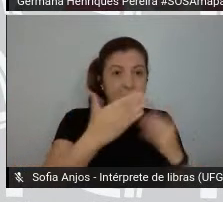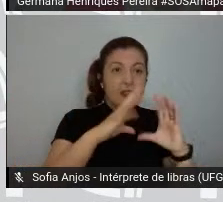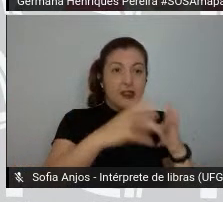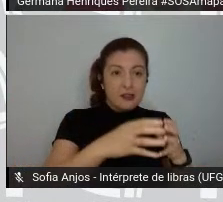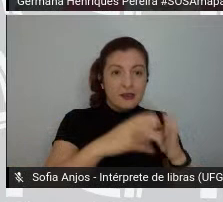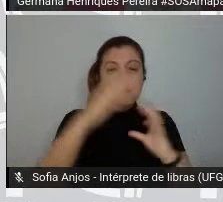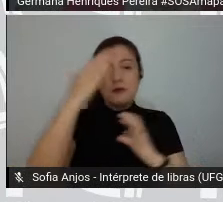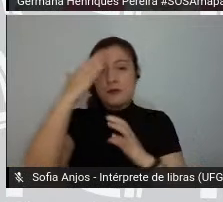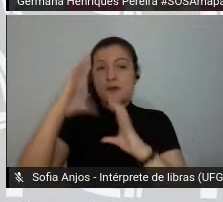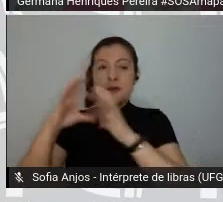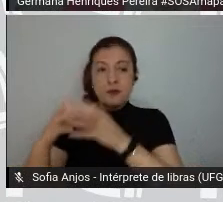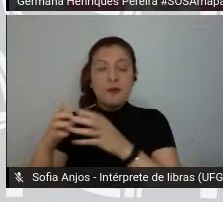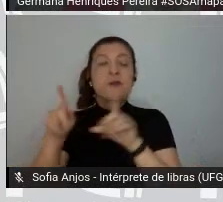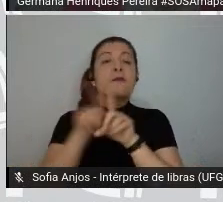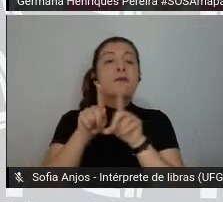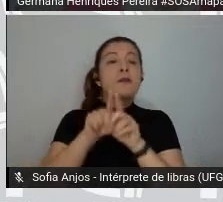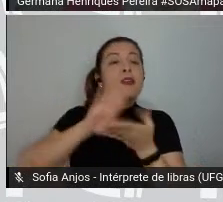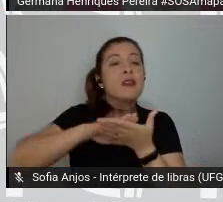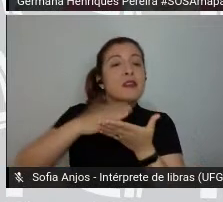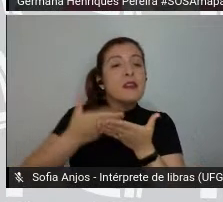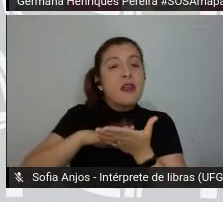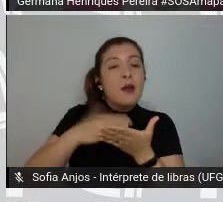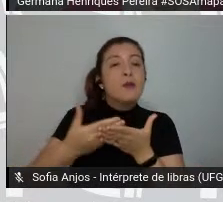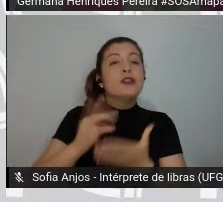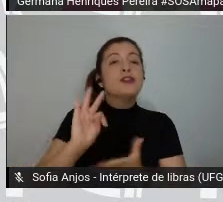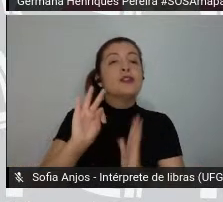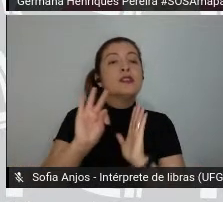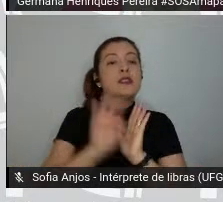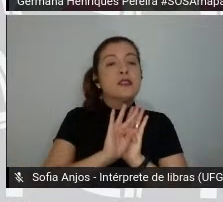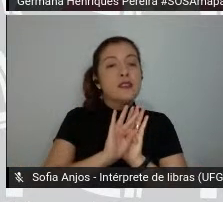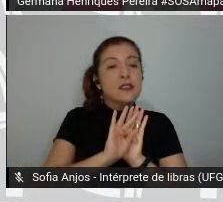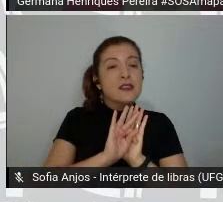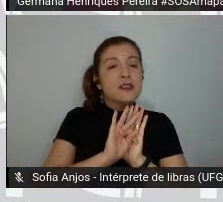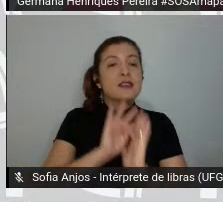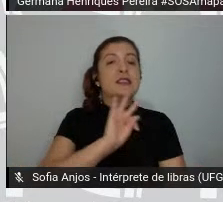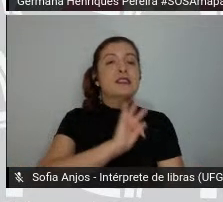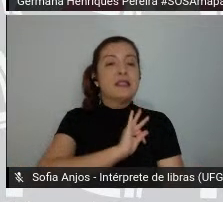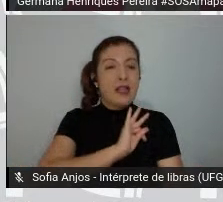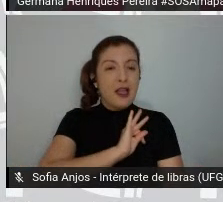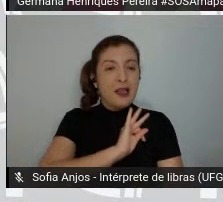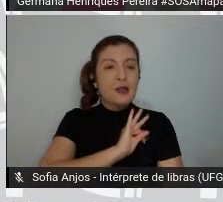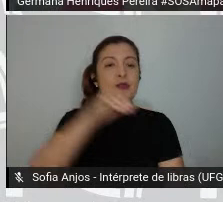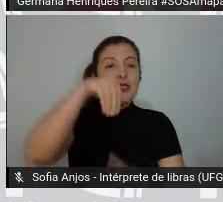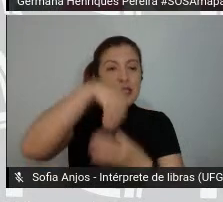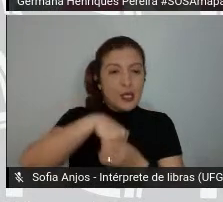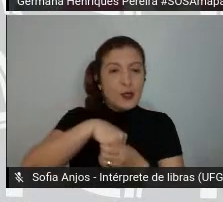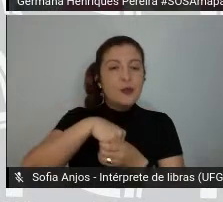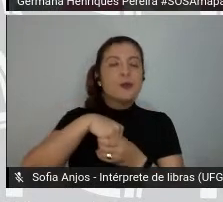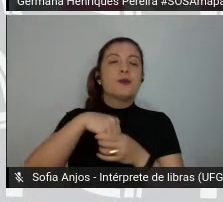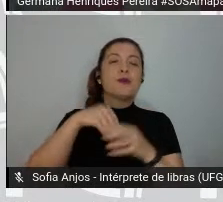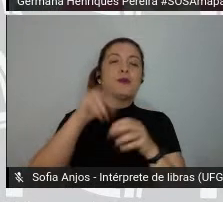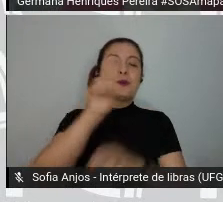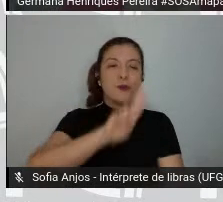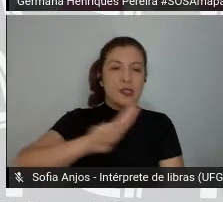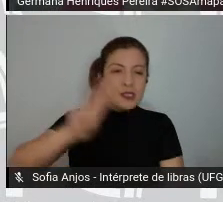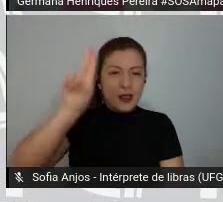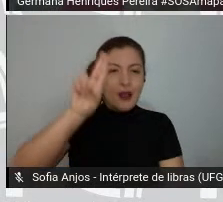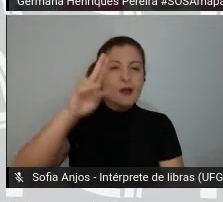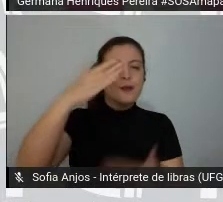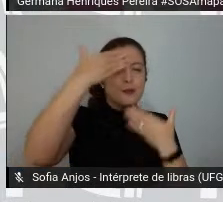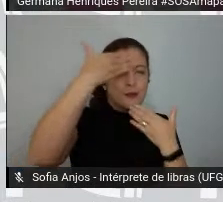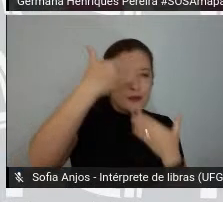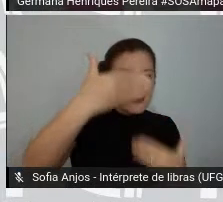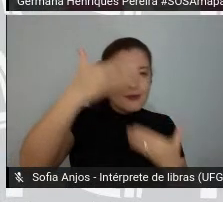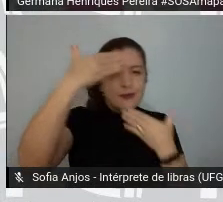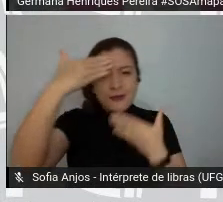técnicos de universidades, um grande abraço fraterno a todos vocês, obrigada pela generosidade